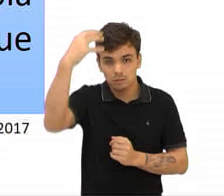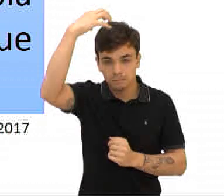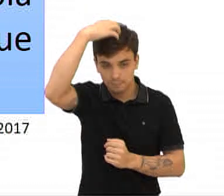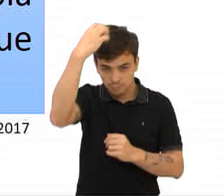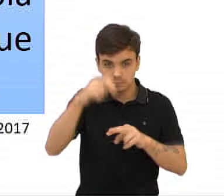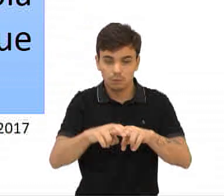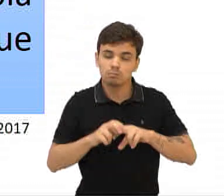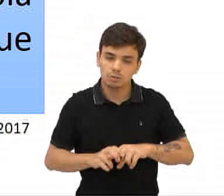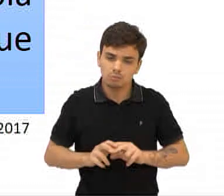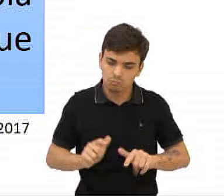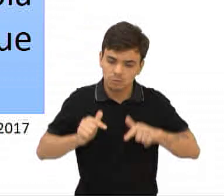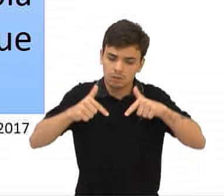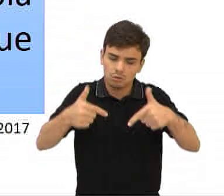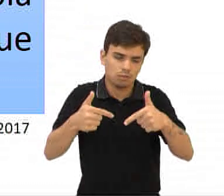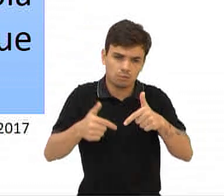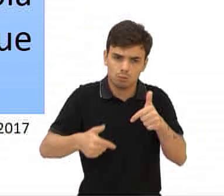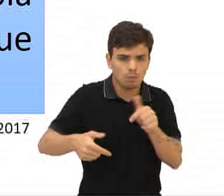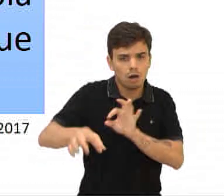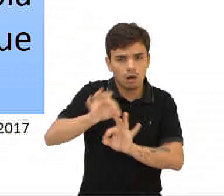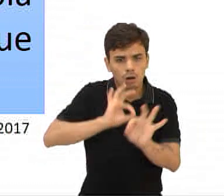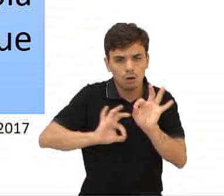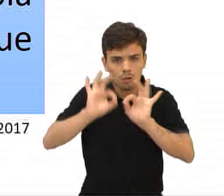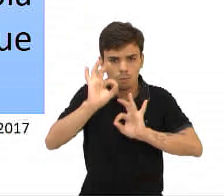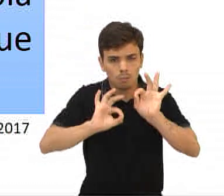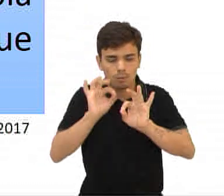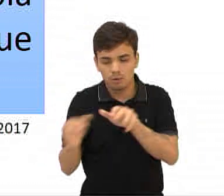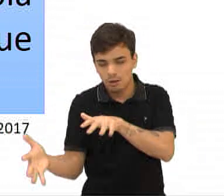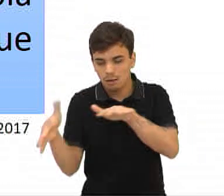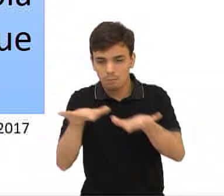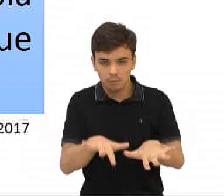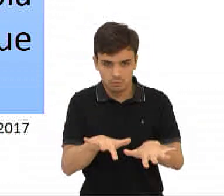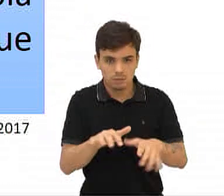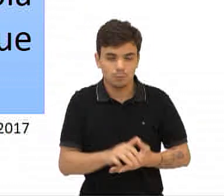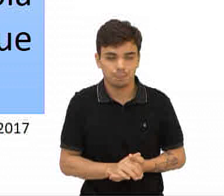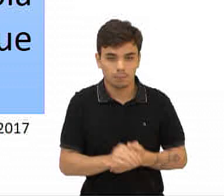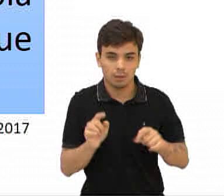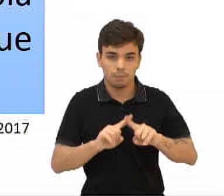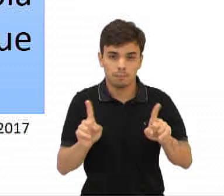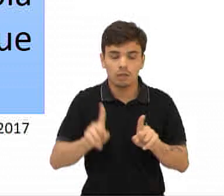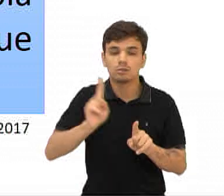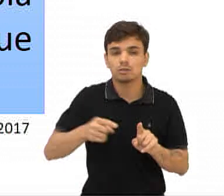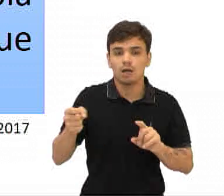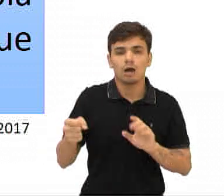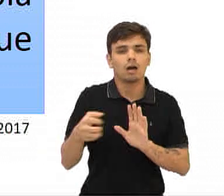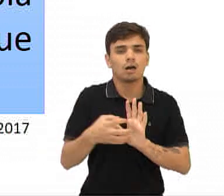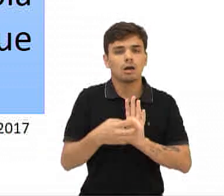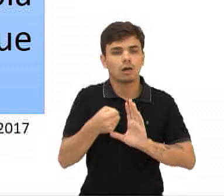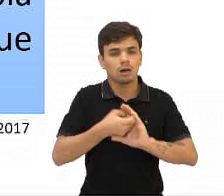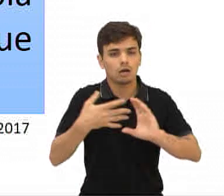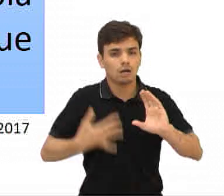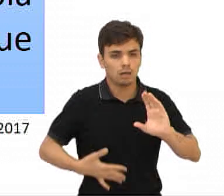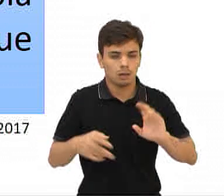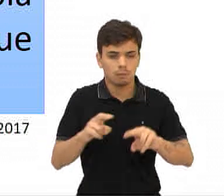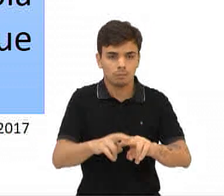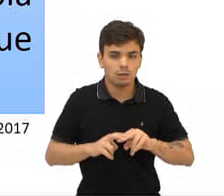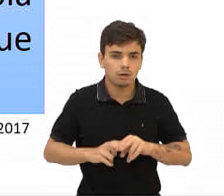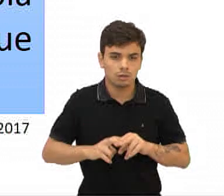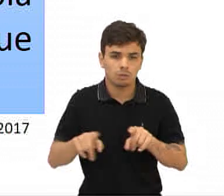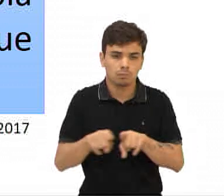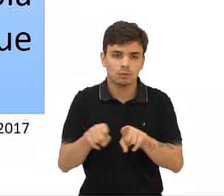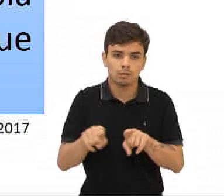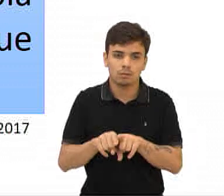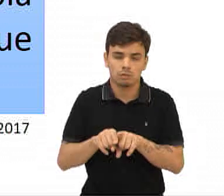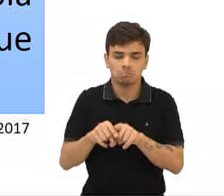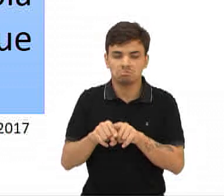entanto, esse ato não se configurou como inclusivo, já que se caracterizou pelo estabelecimento de um